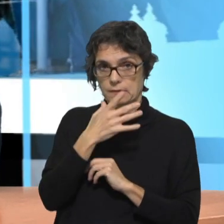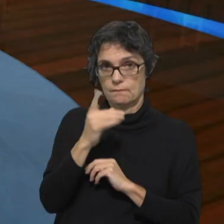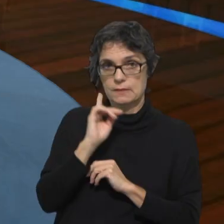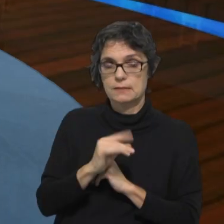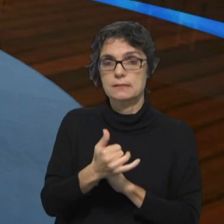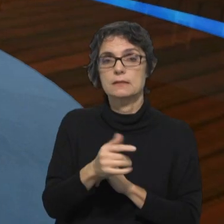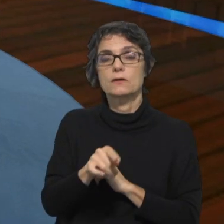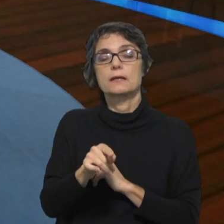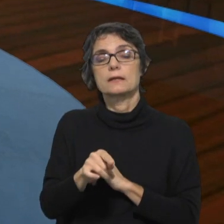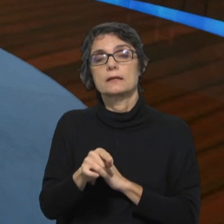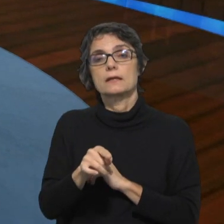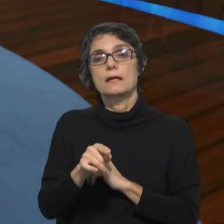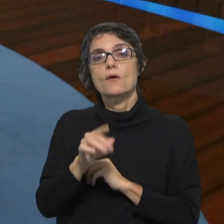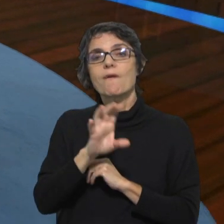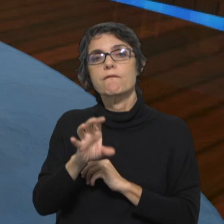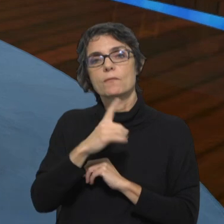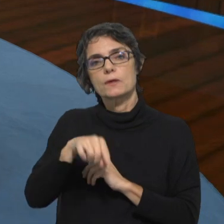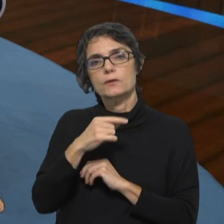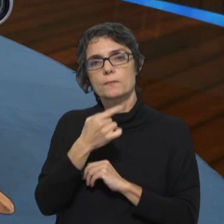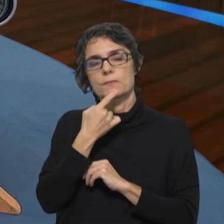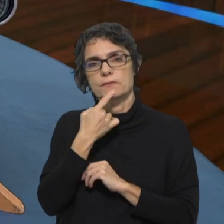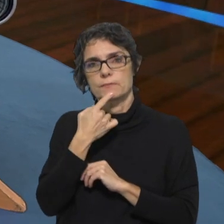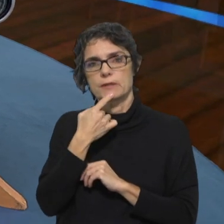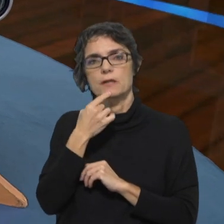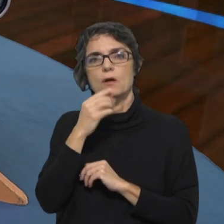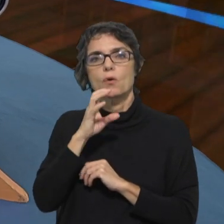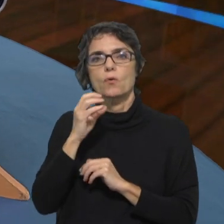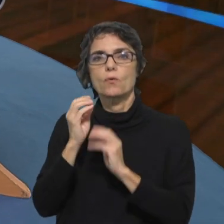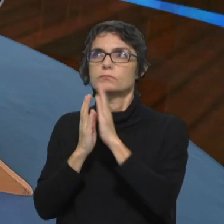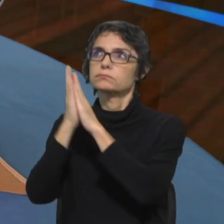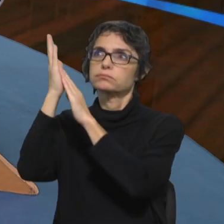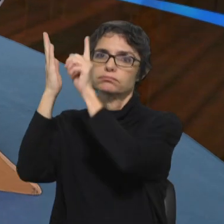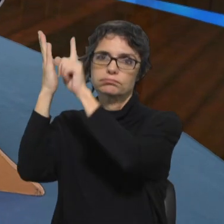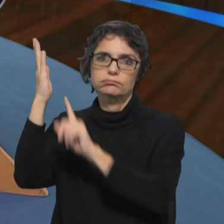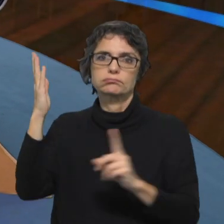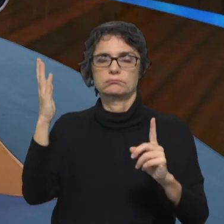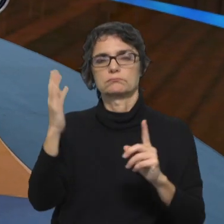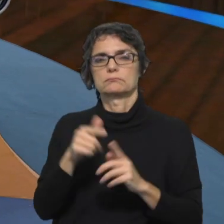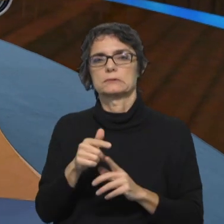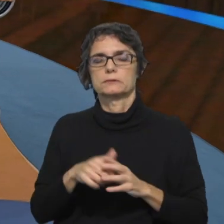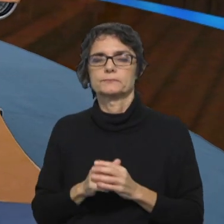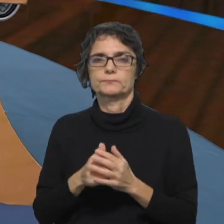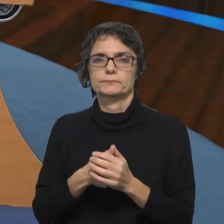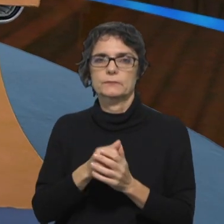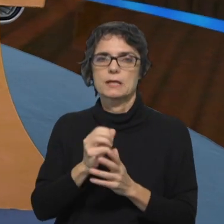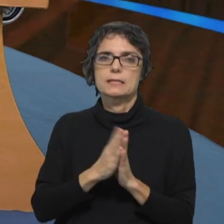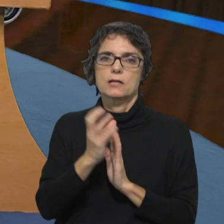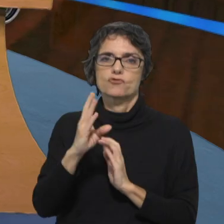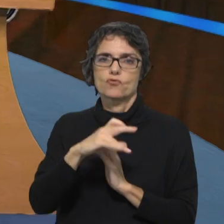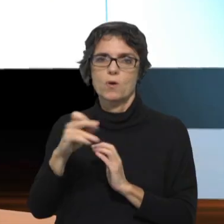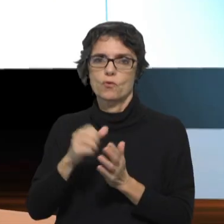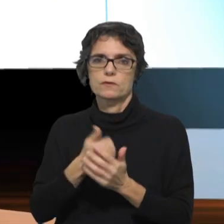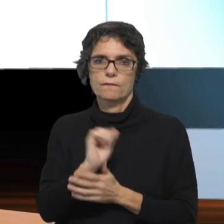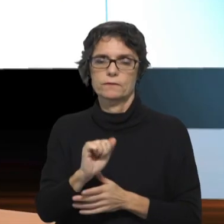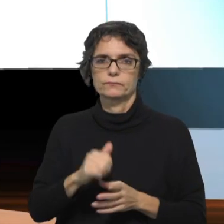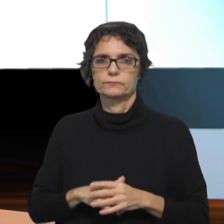uma interpretação do mistério da encarnação através do prólogo do Evangelho de São João. Lá está, um percurso